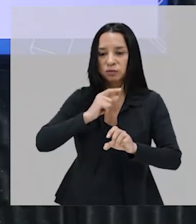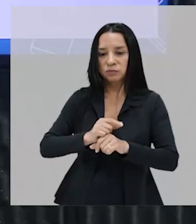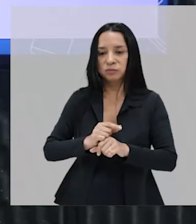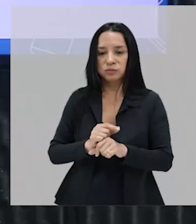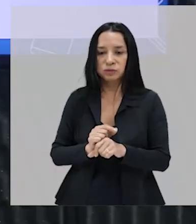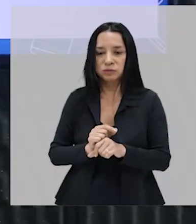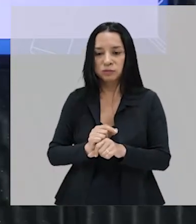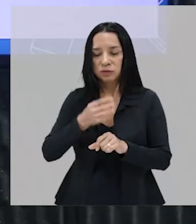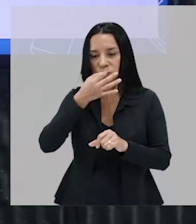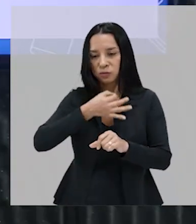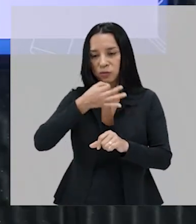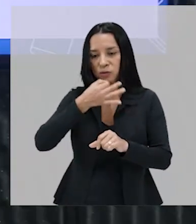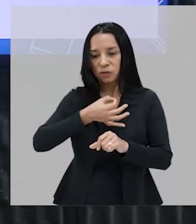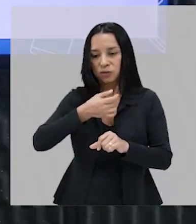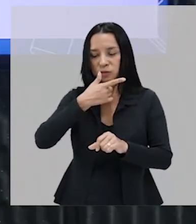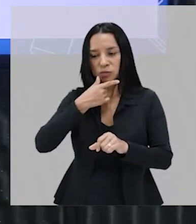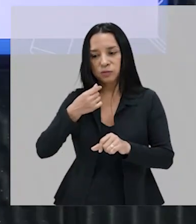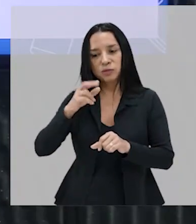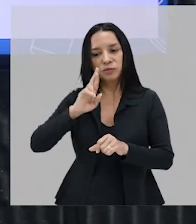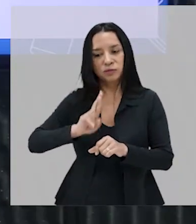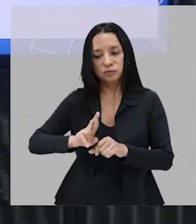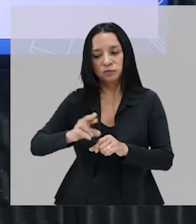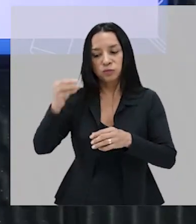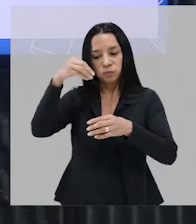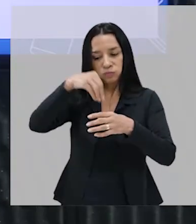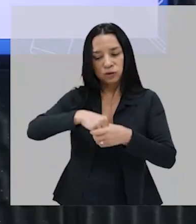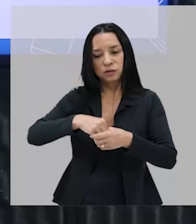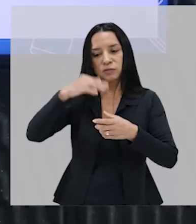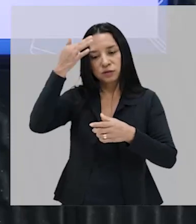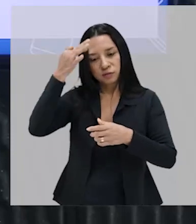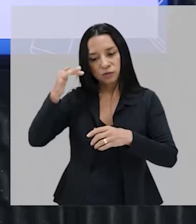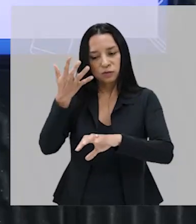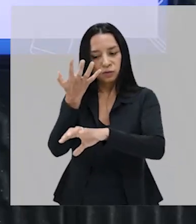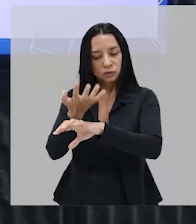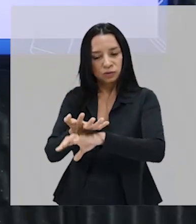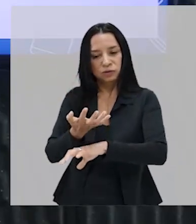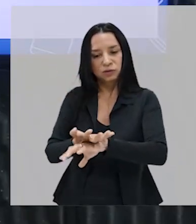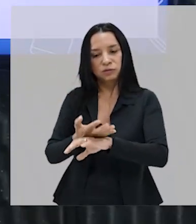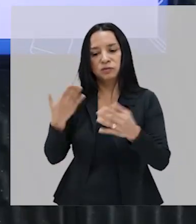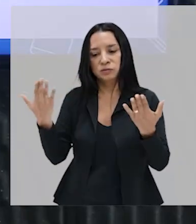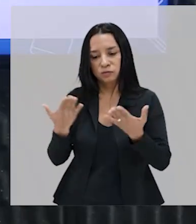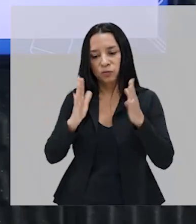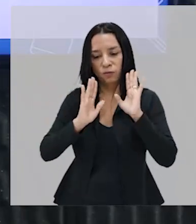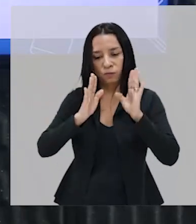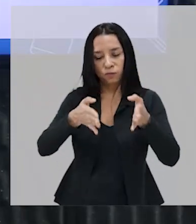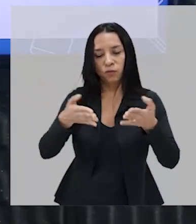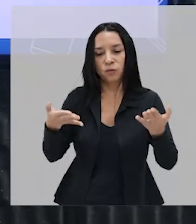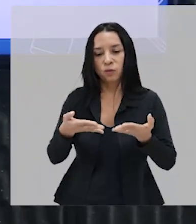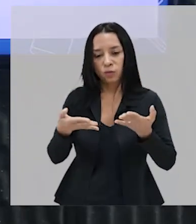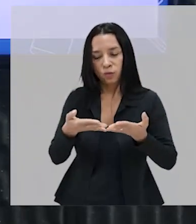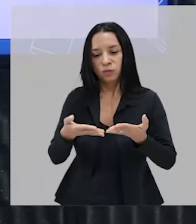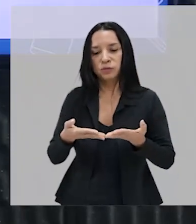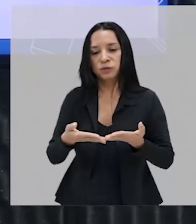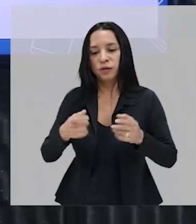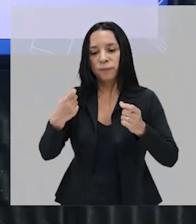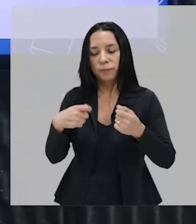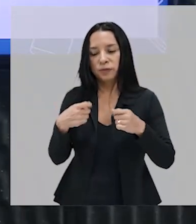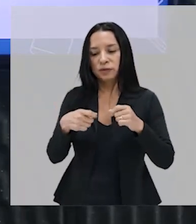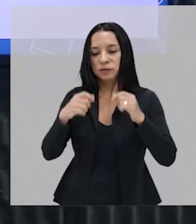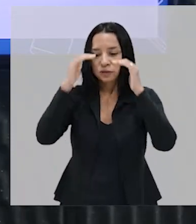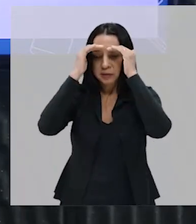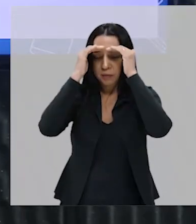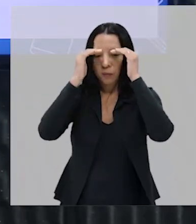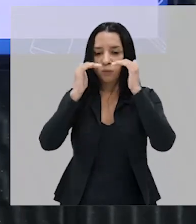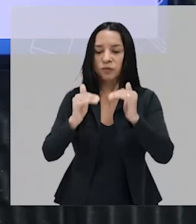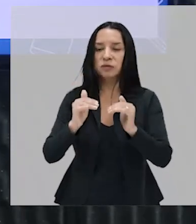da filosofia, que é claro, é a nossa disciplina, é o nosso jardim aqui. E aí a gente precisa estar